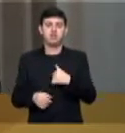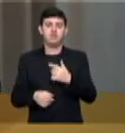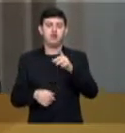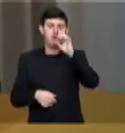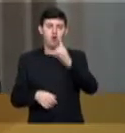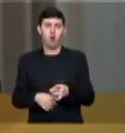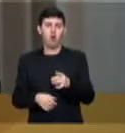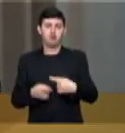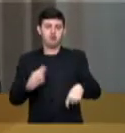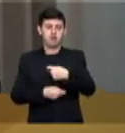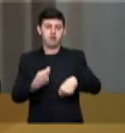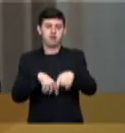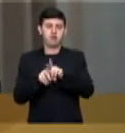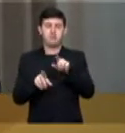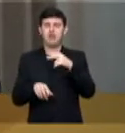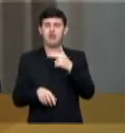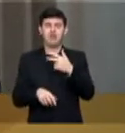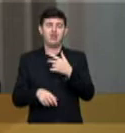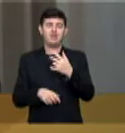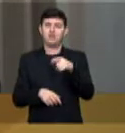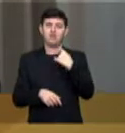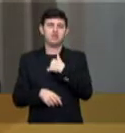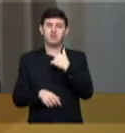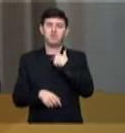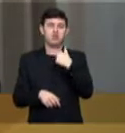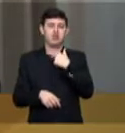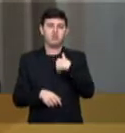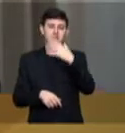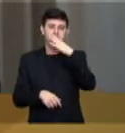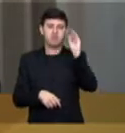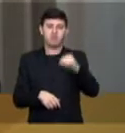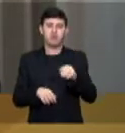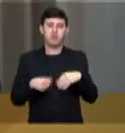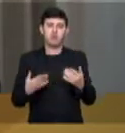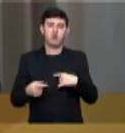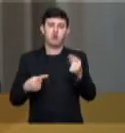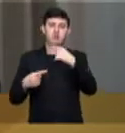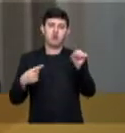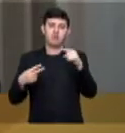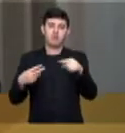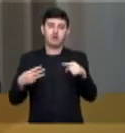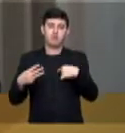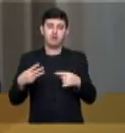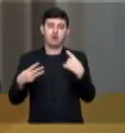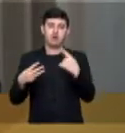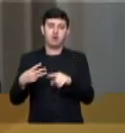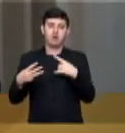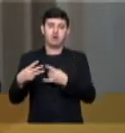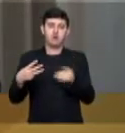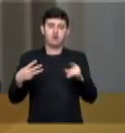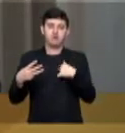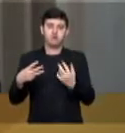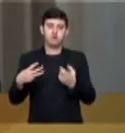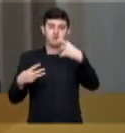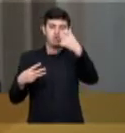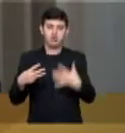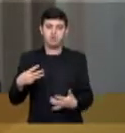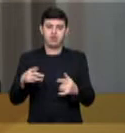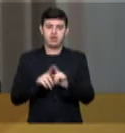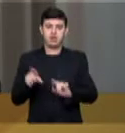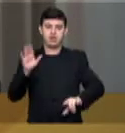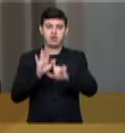econômica e não podemos ignorar esse fato. E agora sim, caminhando para o meu terceiro e último ponto, eu queria falar sobre a desproporcionalidade dessa